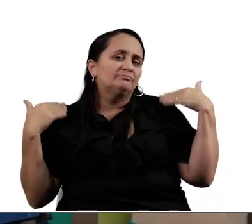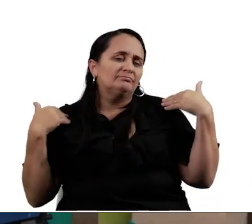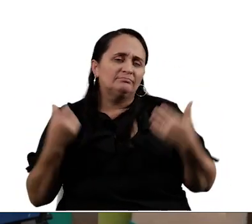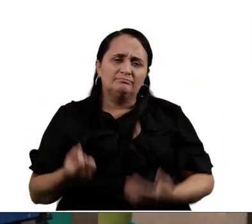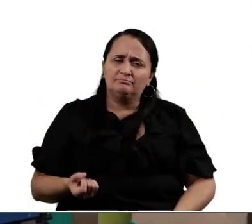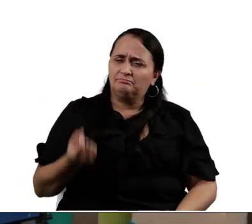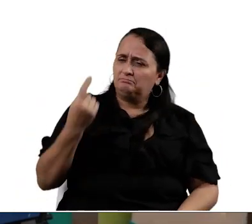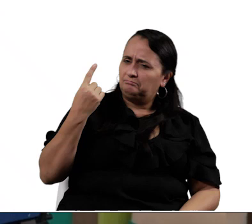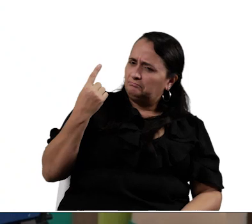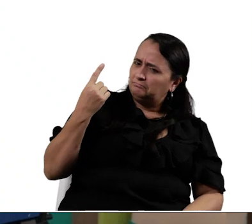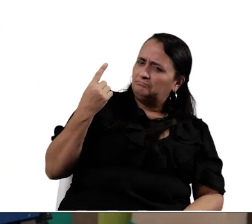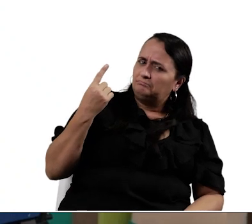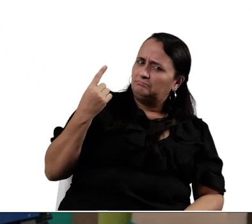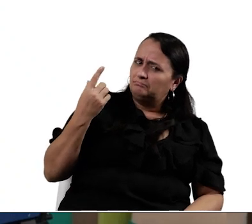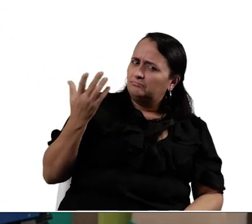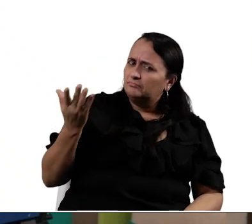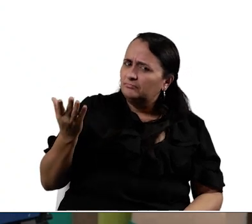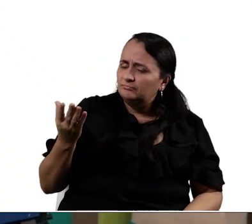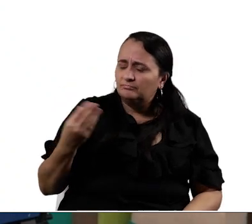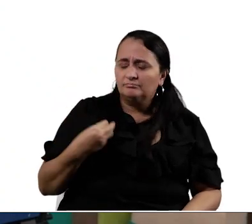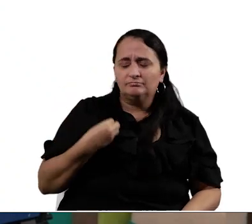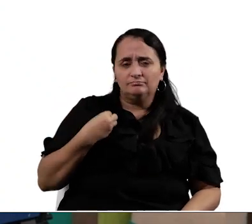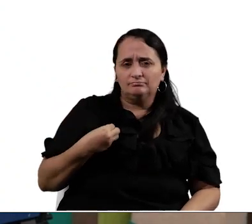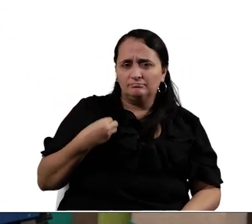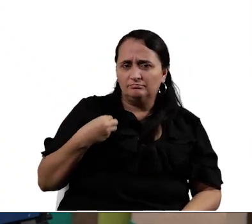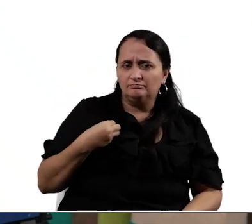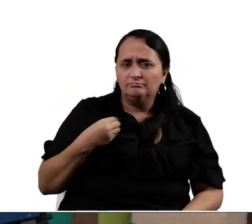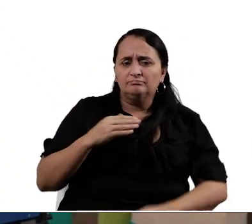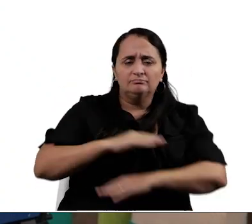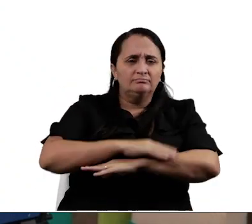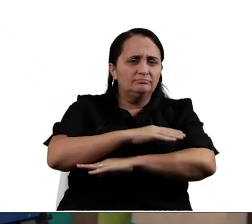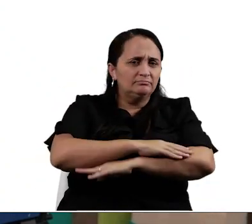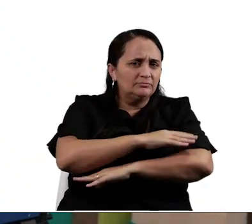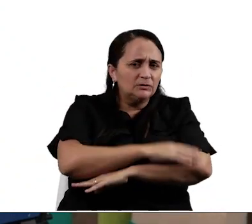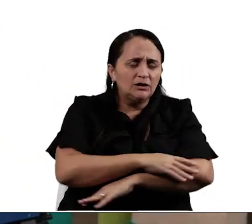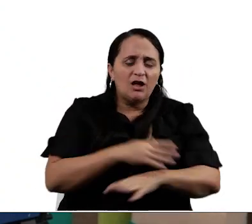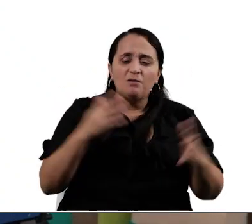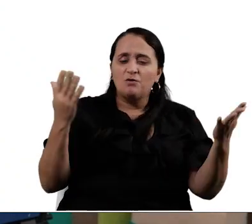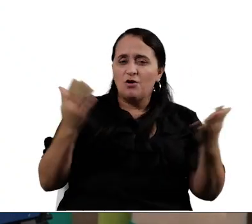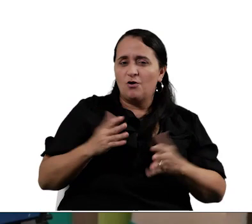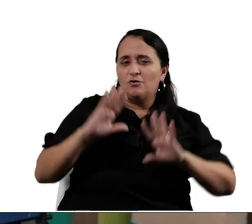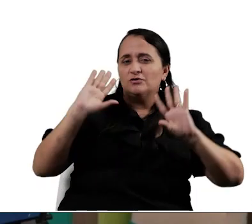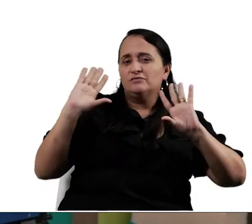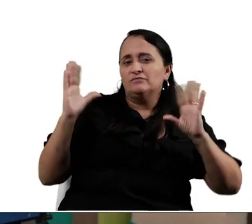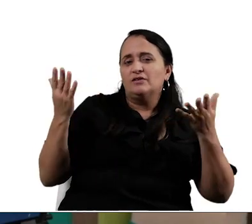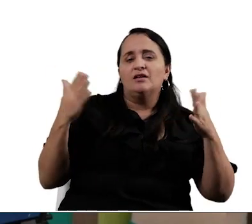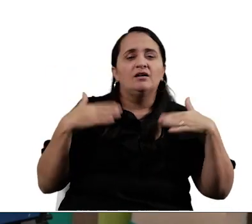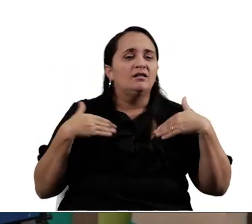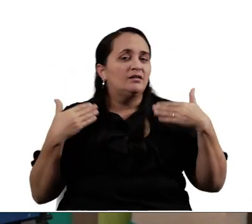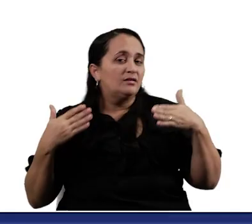estranhou a presença do sapo na festa. E eles dançavam e eles cantavam, hoje é dia de alegria, e dançava,